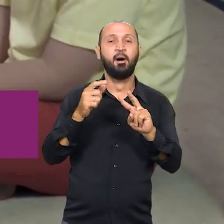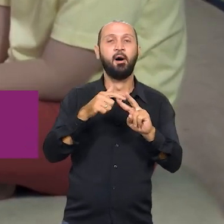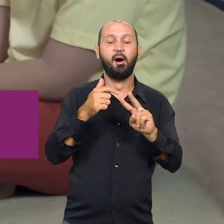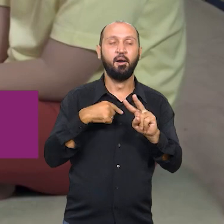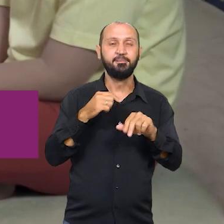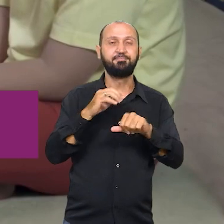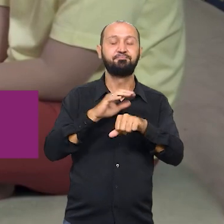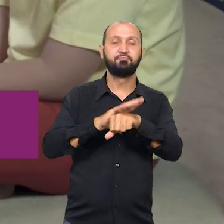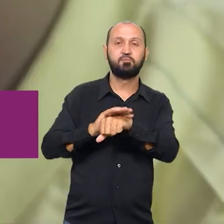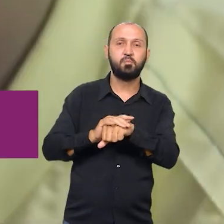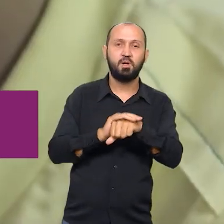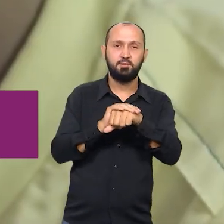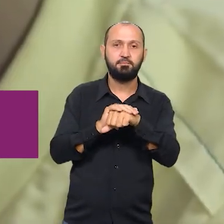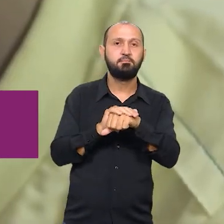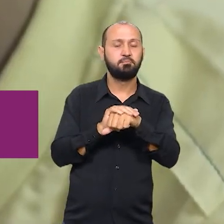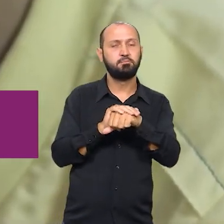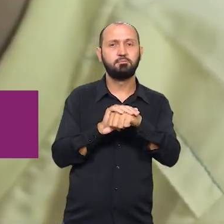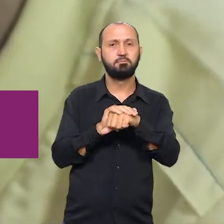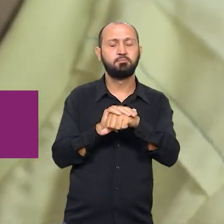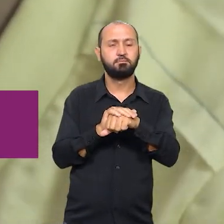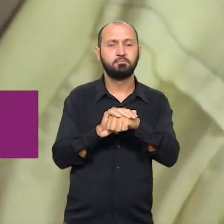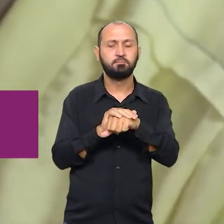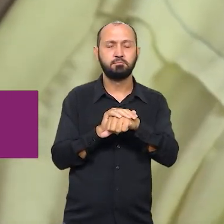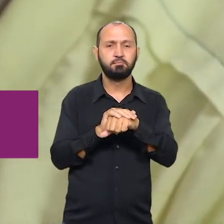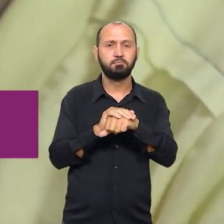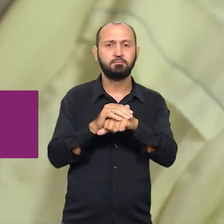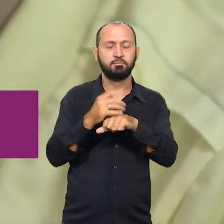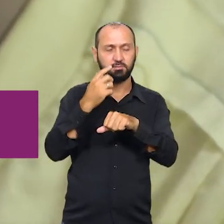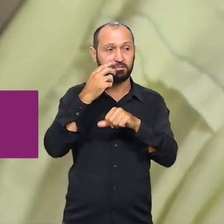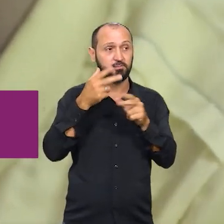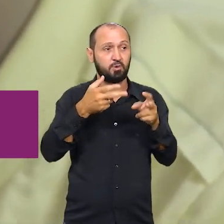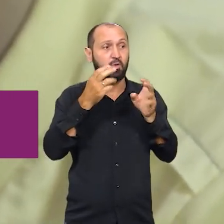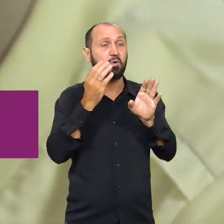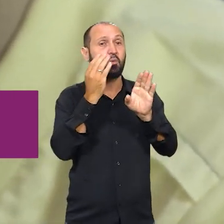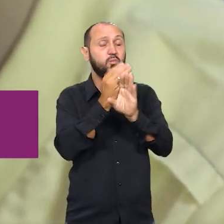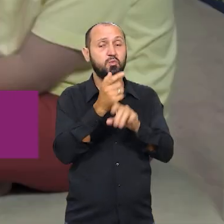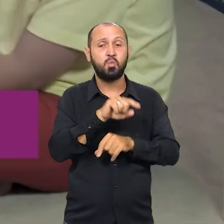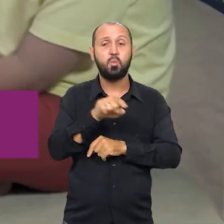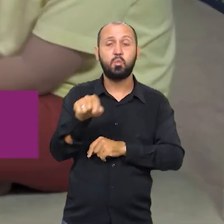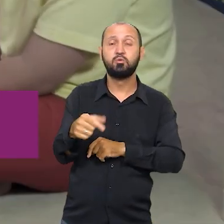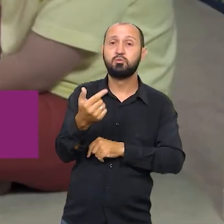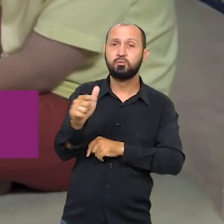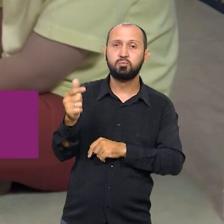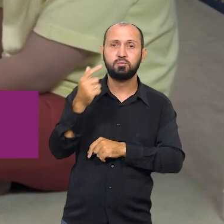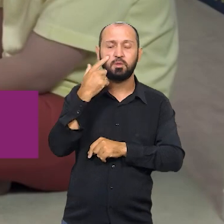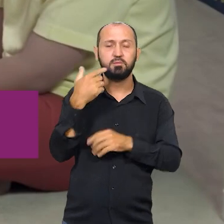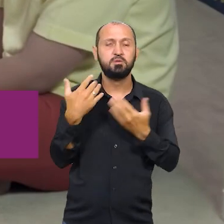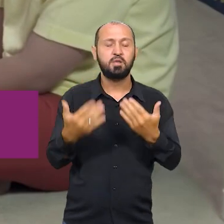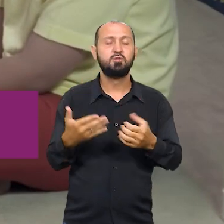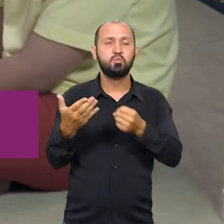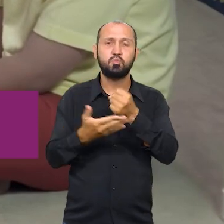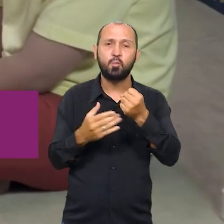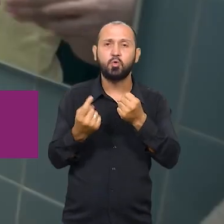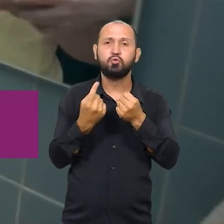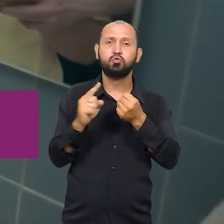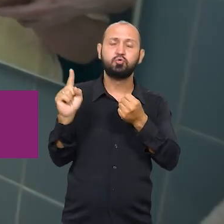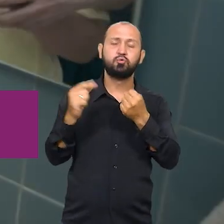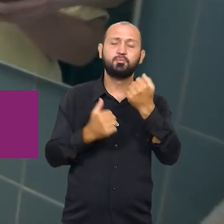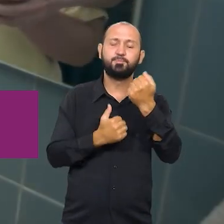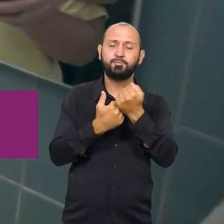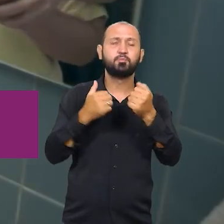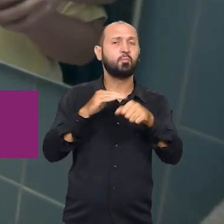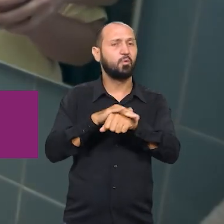bem a visível e o outro não, o outro ser um nível de suporte 1, ele